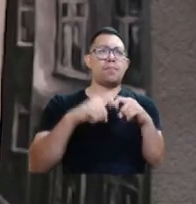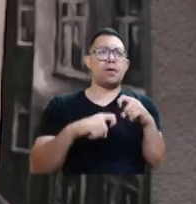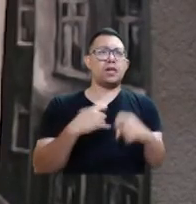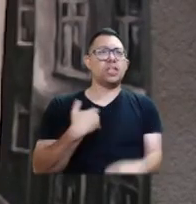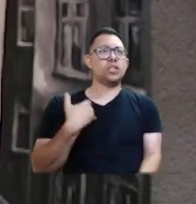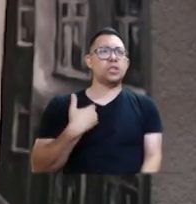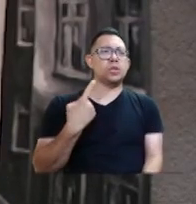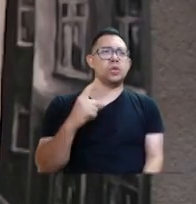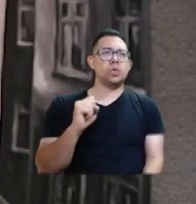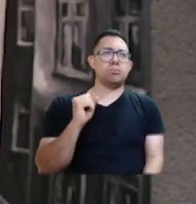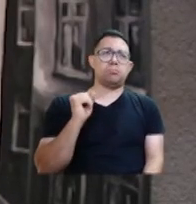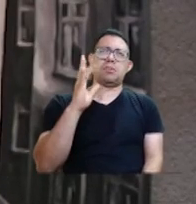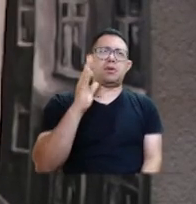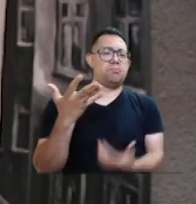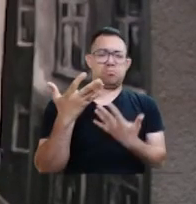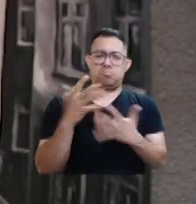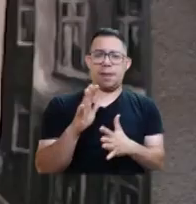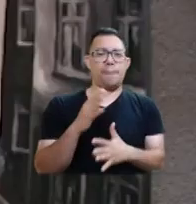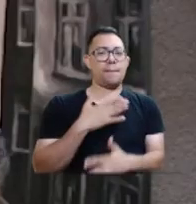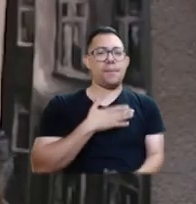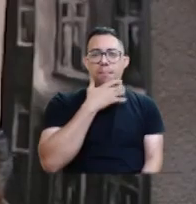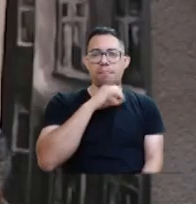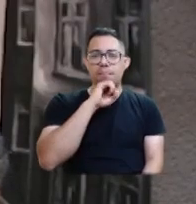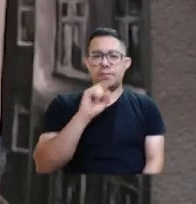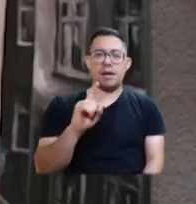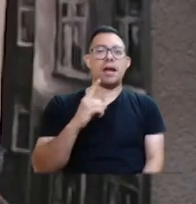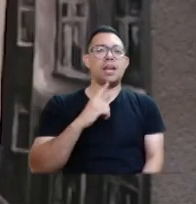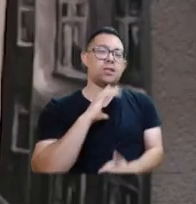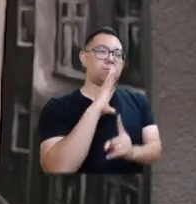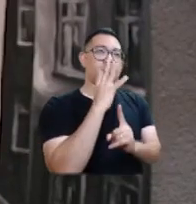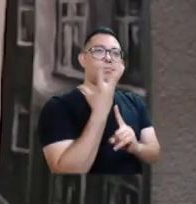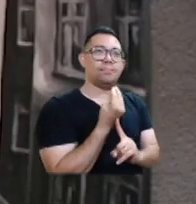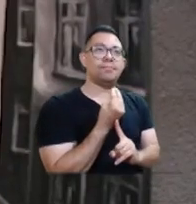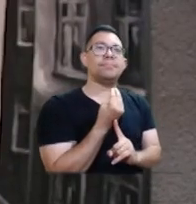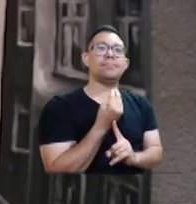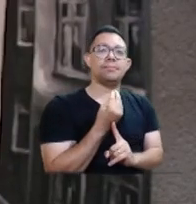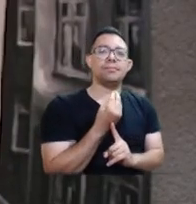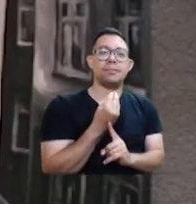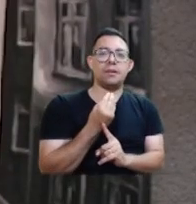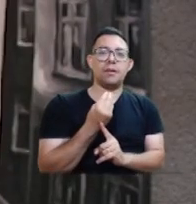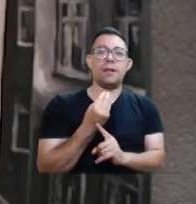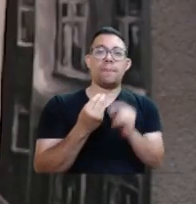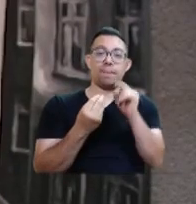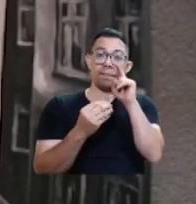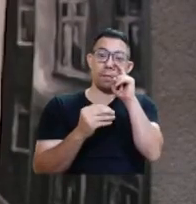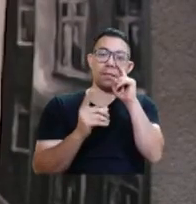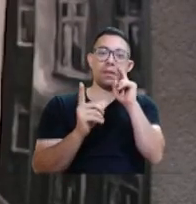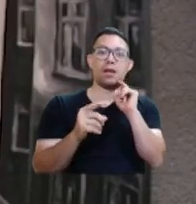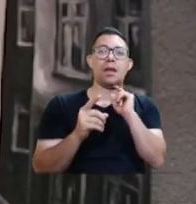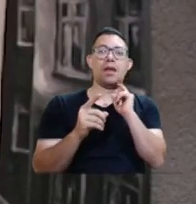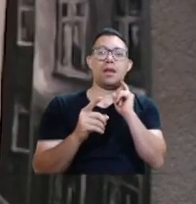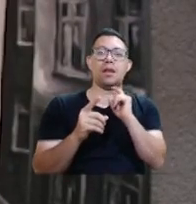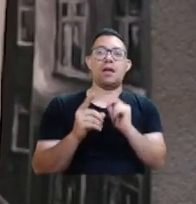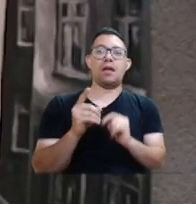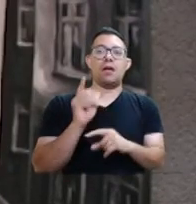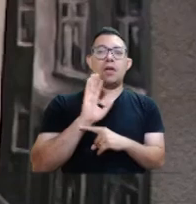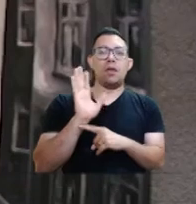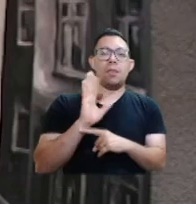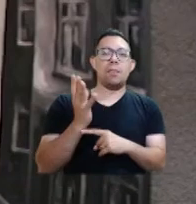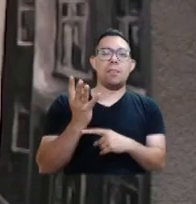Então, nós não tínhamos no início filme erótico na gramofone. Então, assim, era uma lacuna e era um